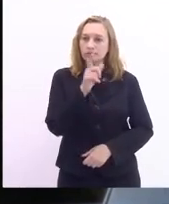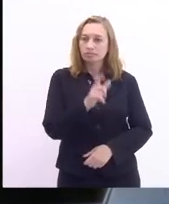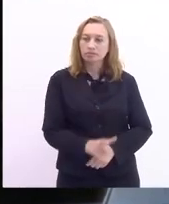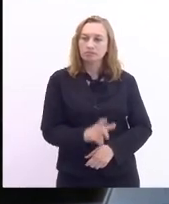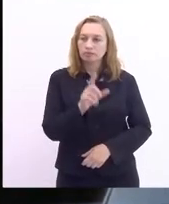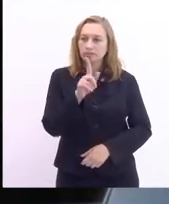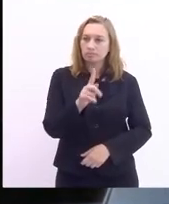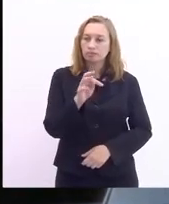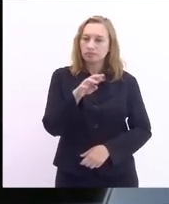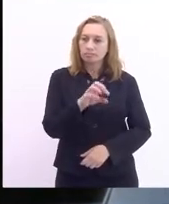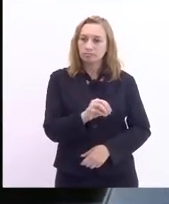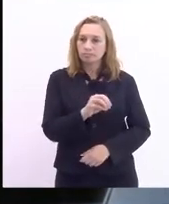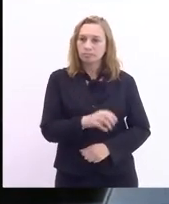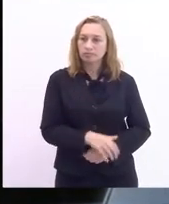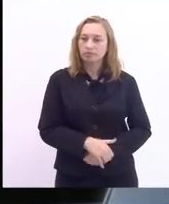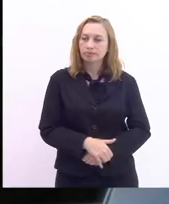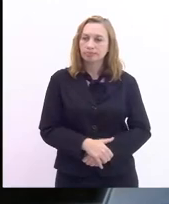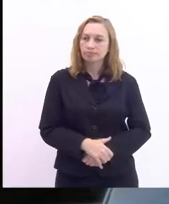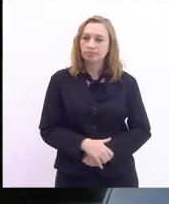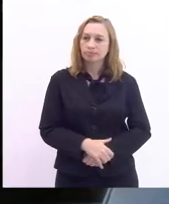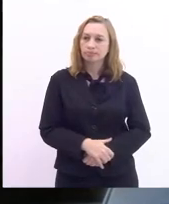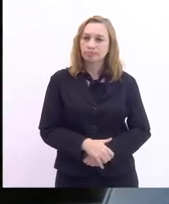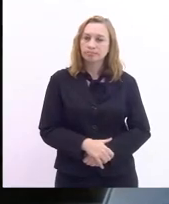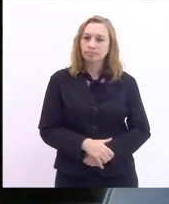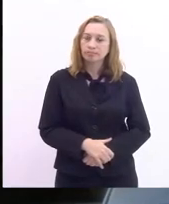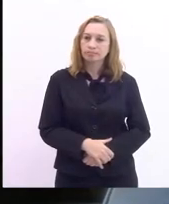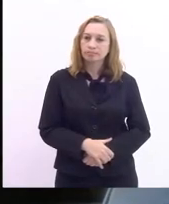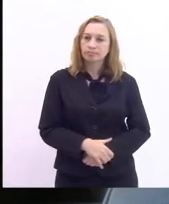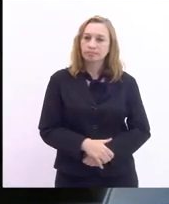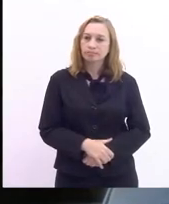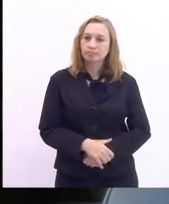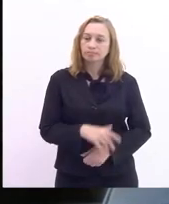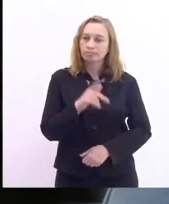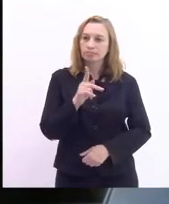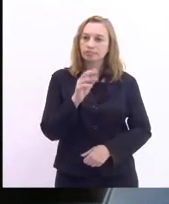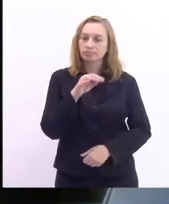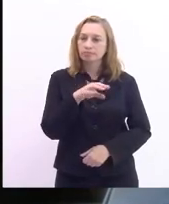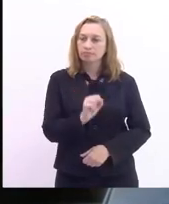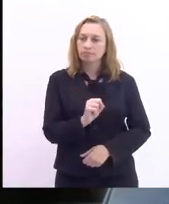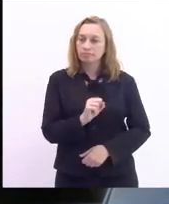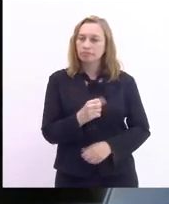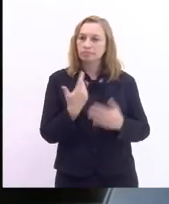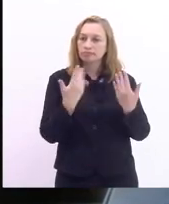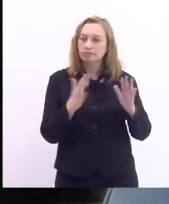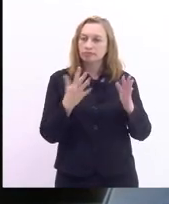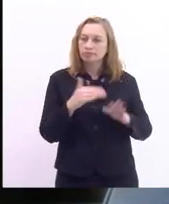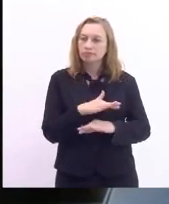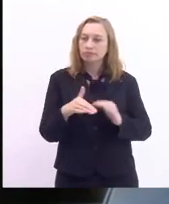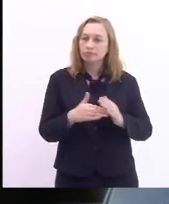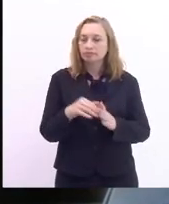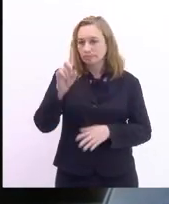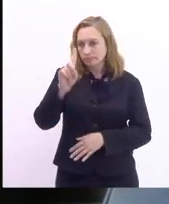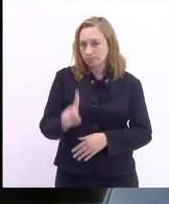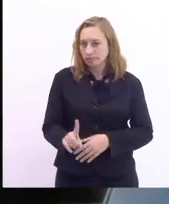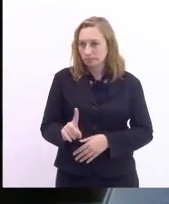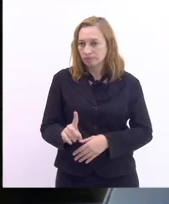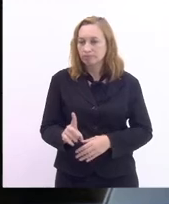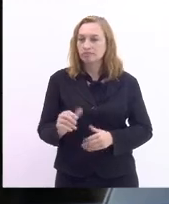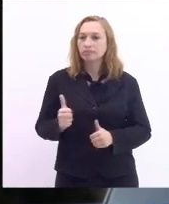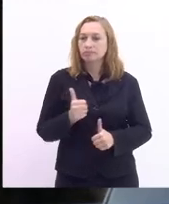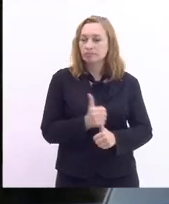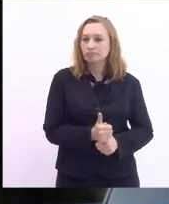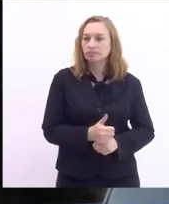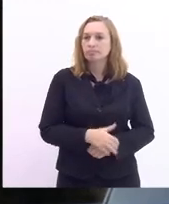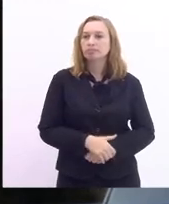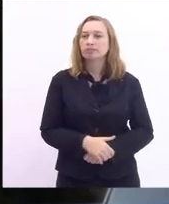Gilberto o Gilberto Palmares saudar a toda diretoria que está sendo